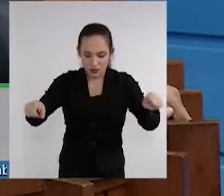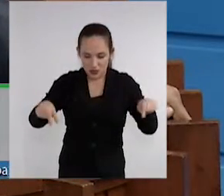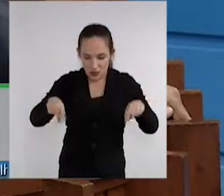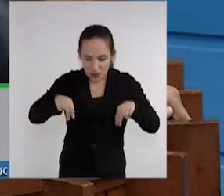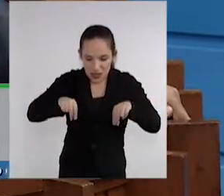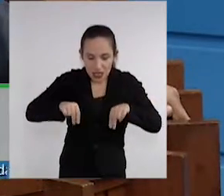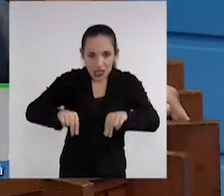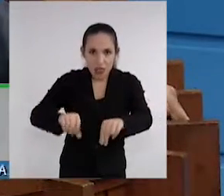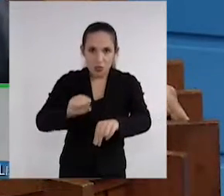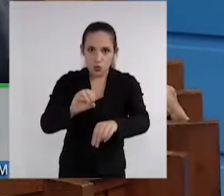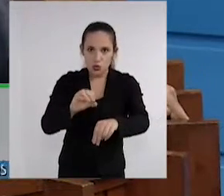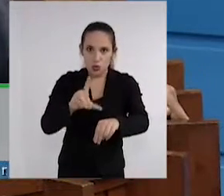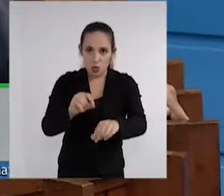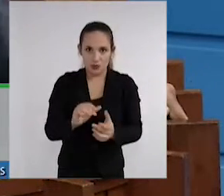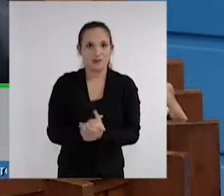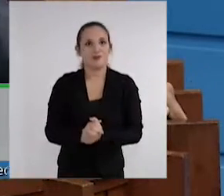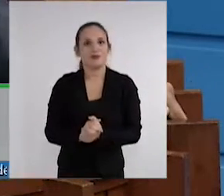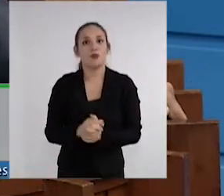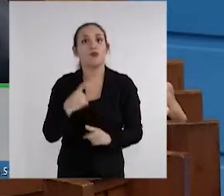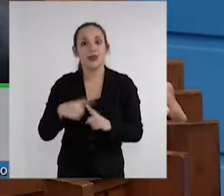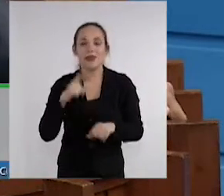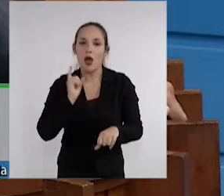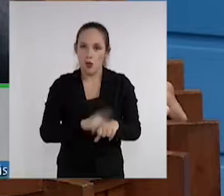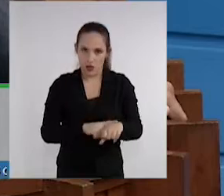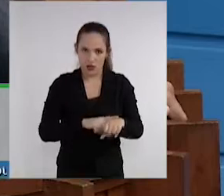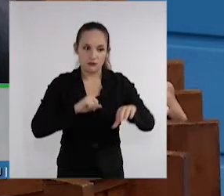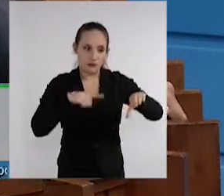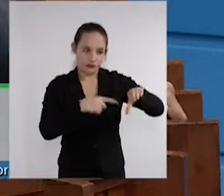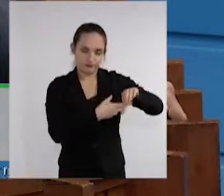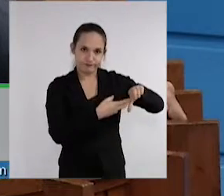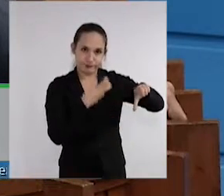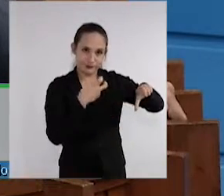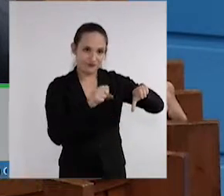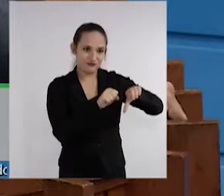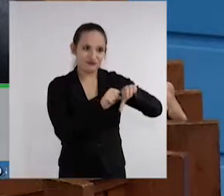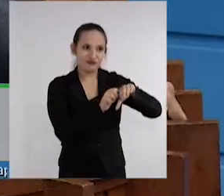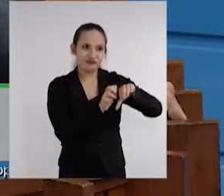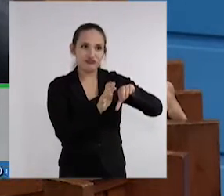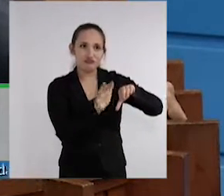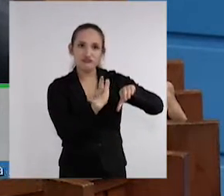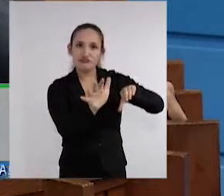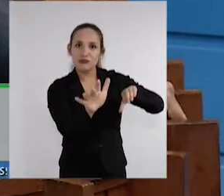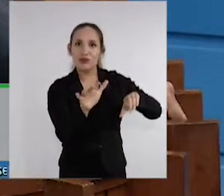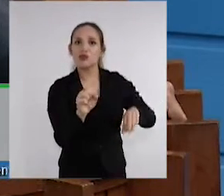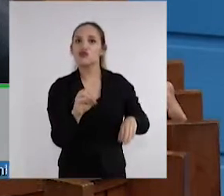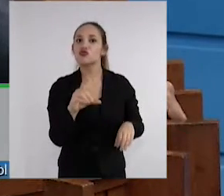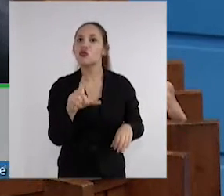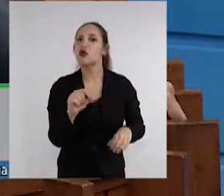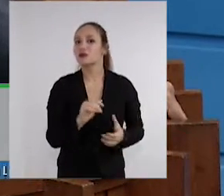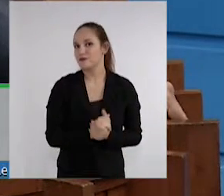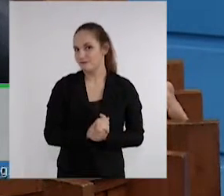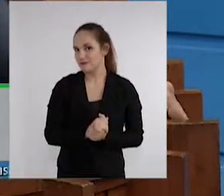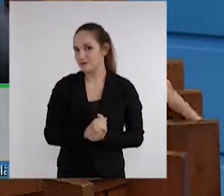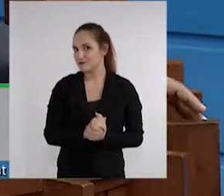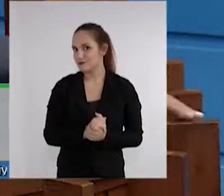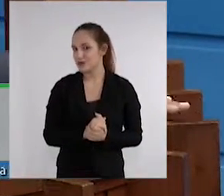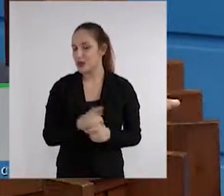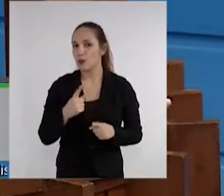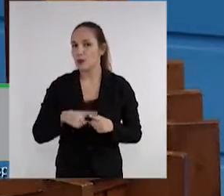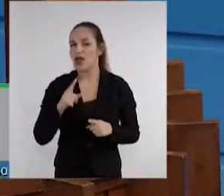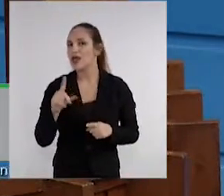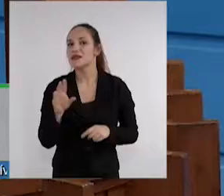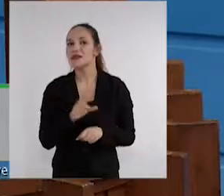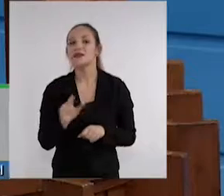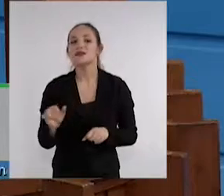feita a extração também contamina o solo, porque a técnica utilizada, ela